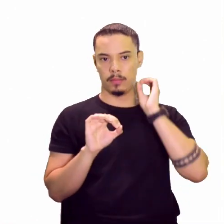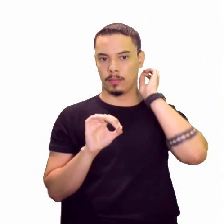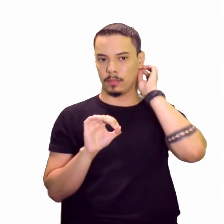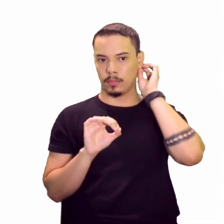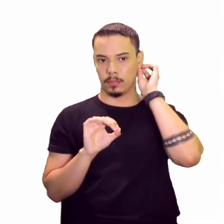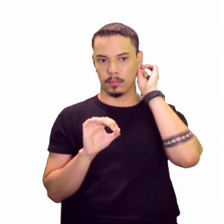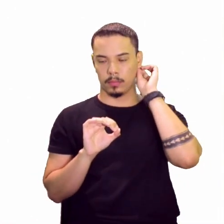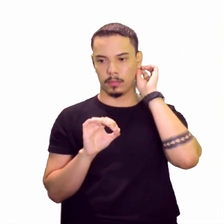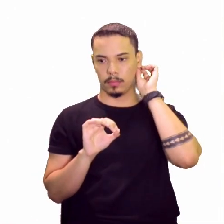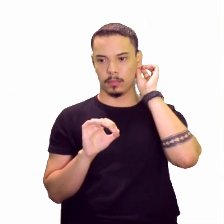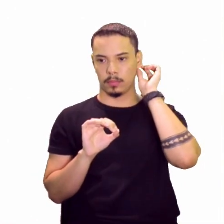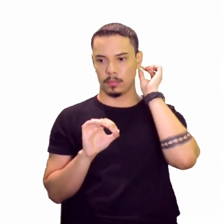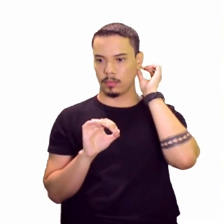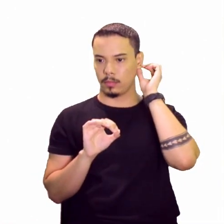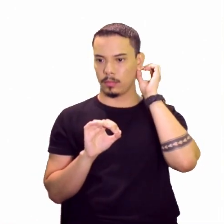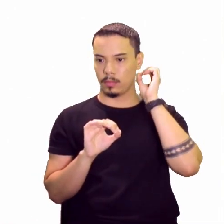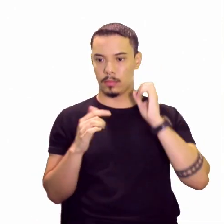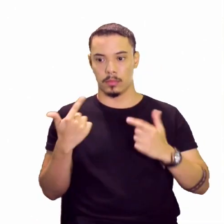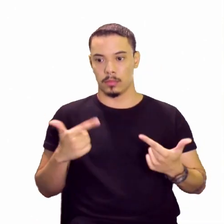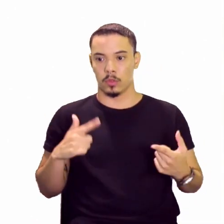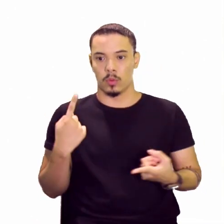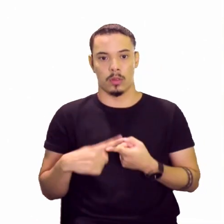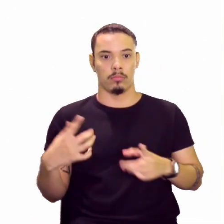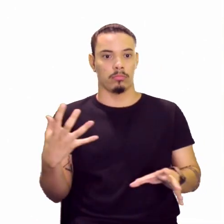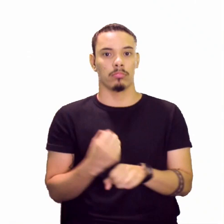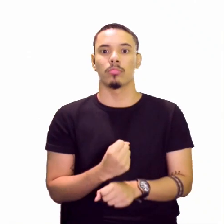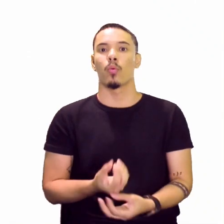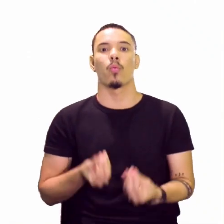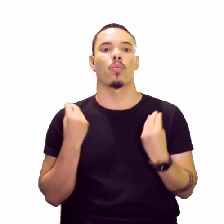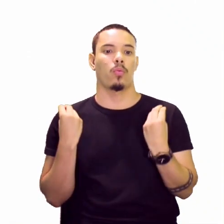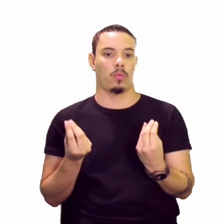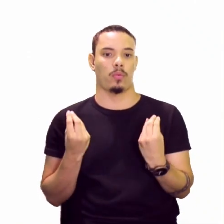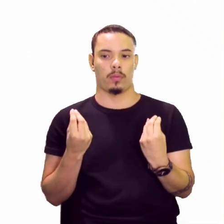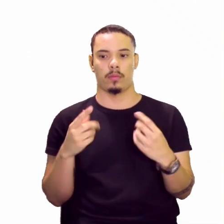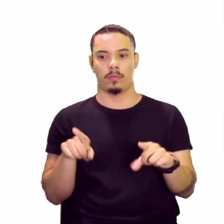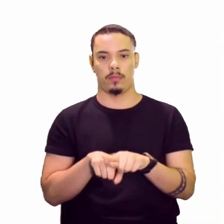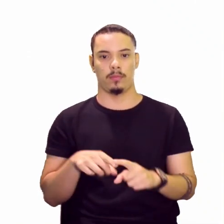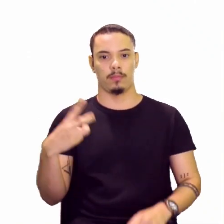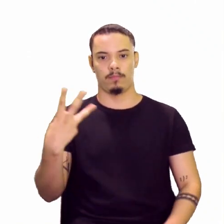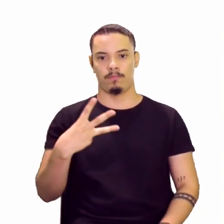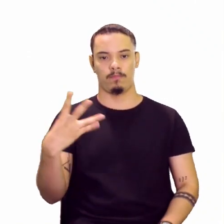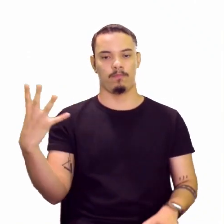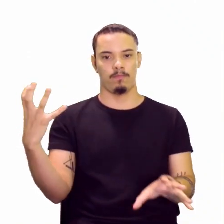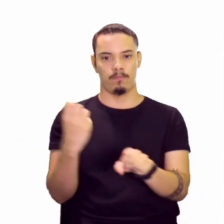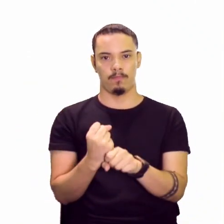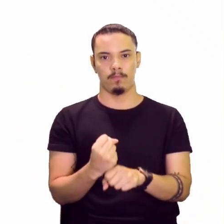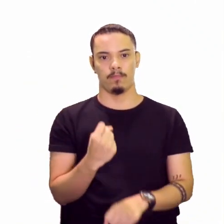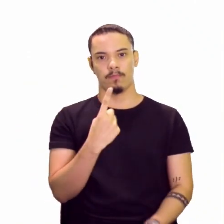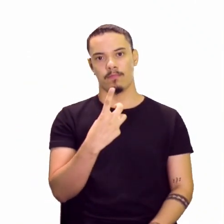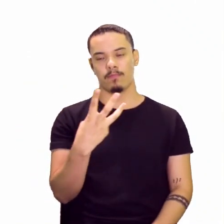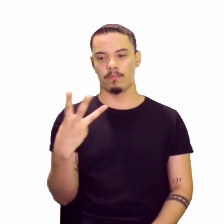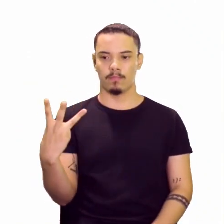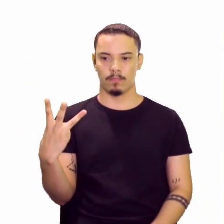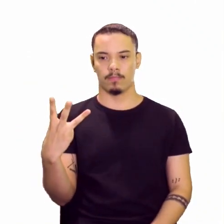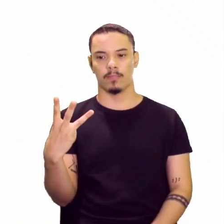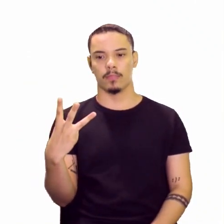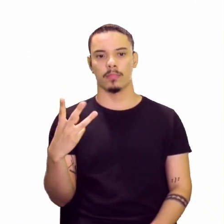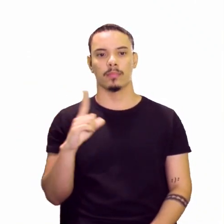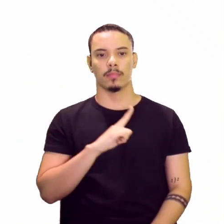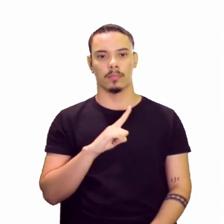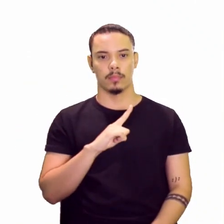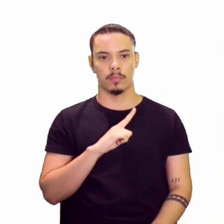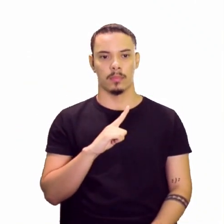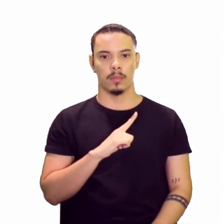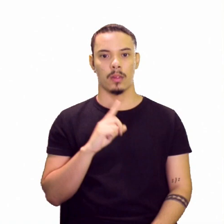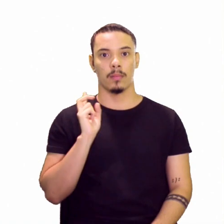ele está parado, não tem por que calcular, né? E ali uma terceira, olha só. Calcula as 3 áreas, 2 triângulos e